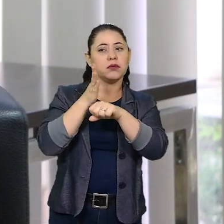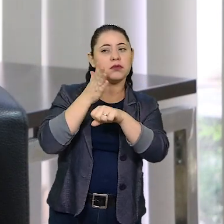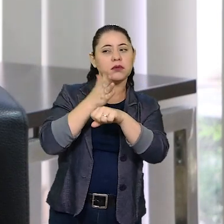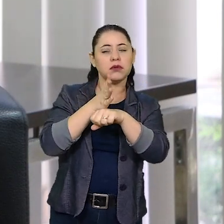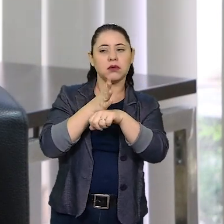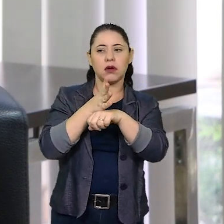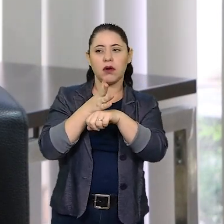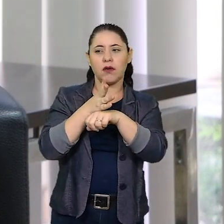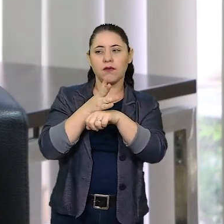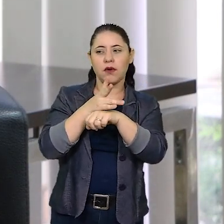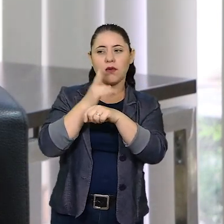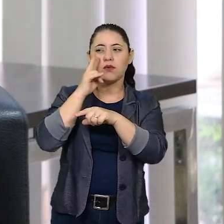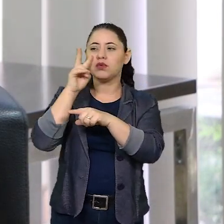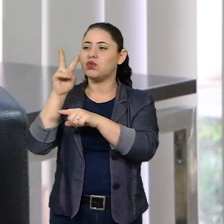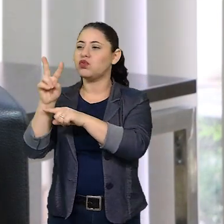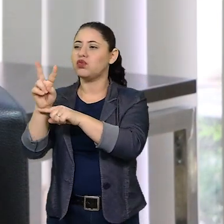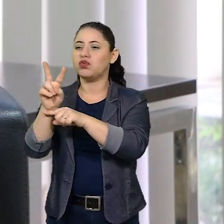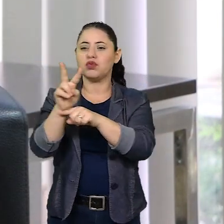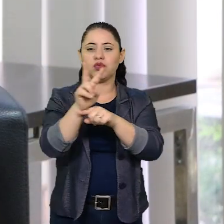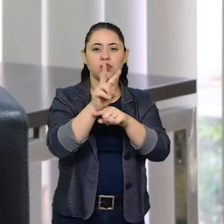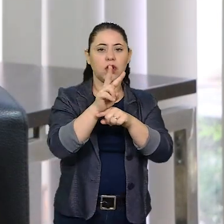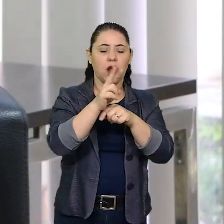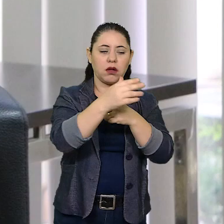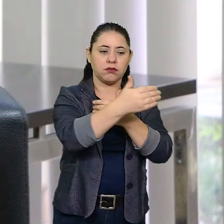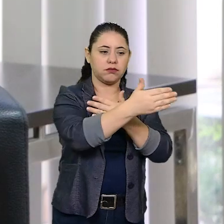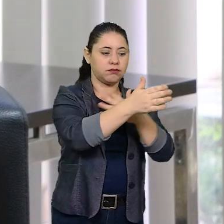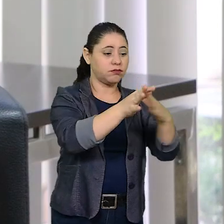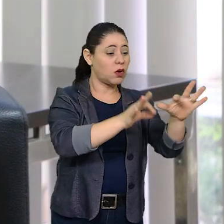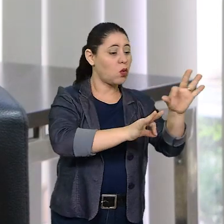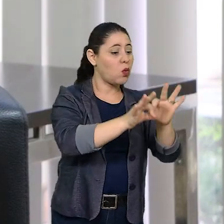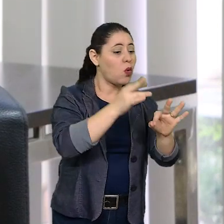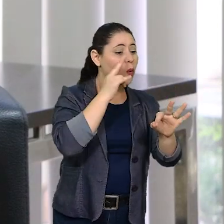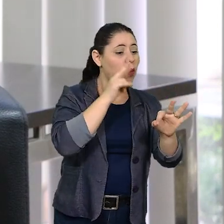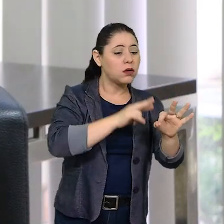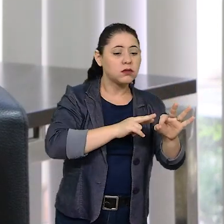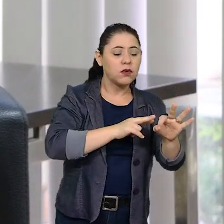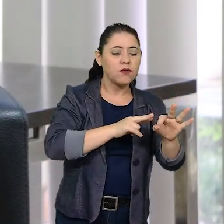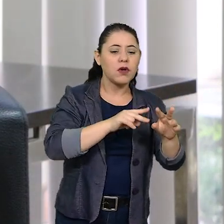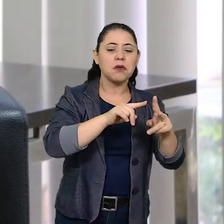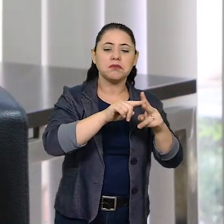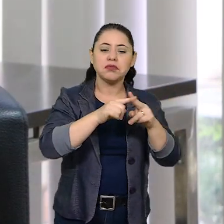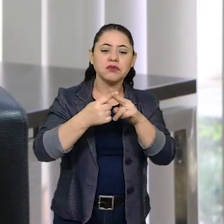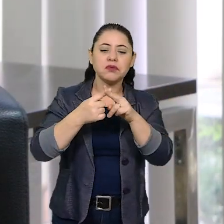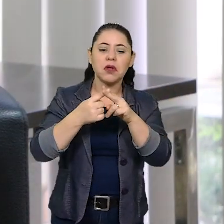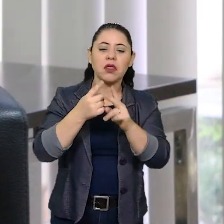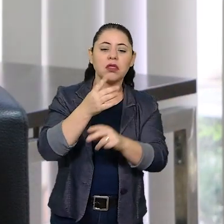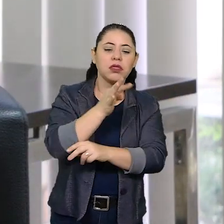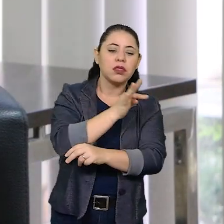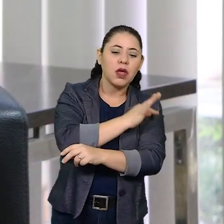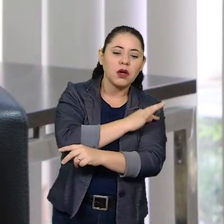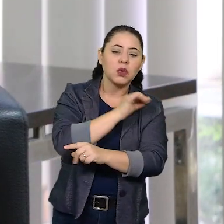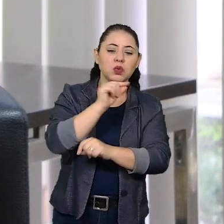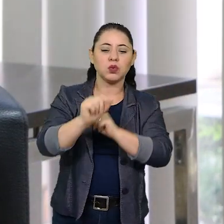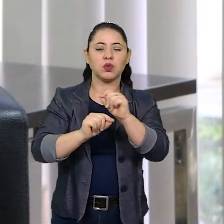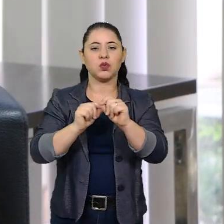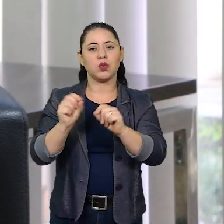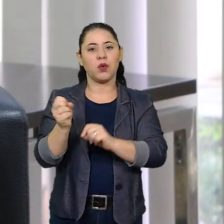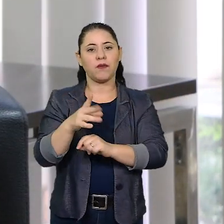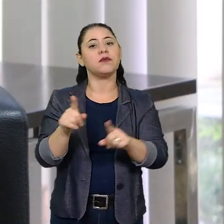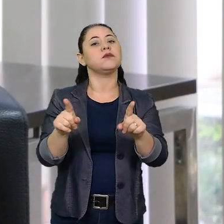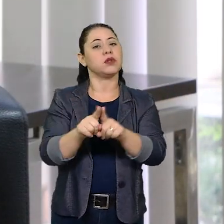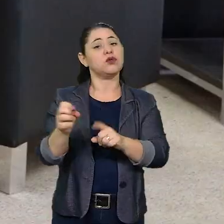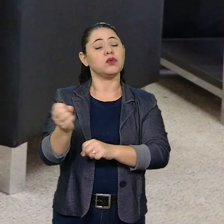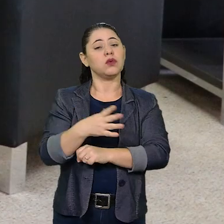necessária. Nós vamos vistoriar as salas de depoimento especial para verificar todos os requisitos